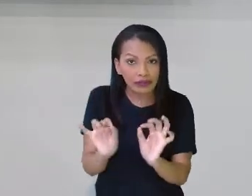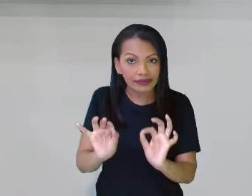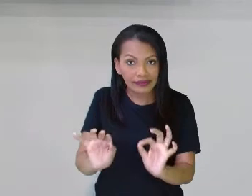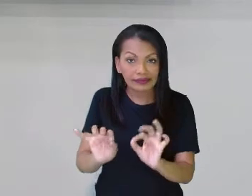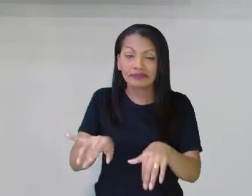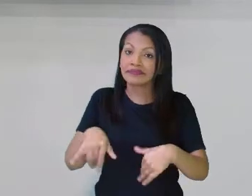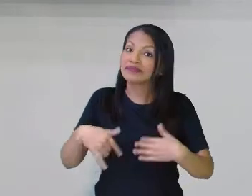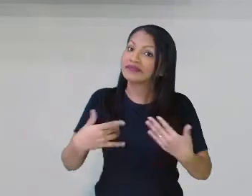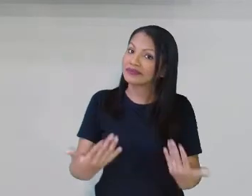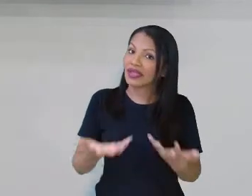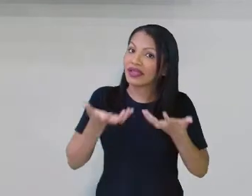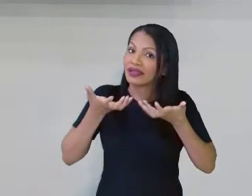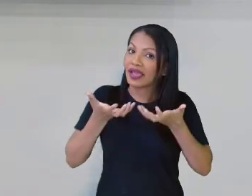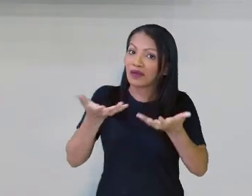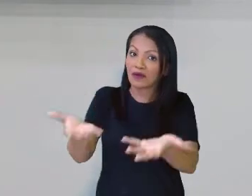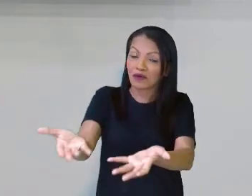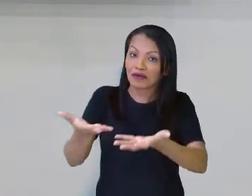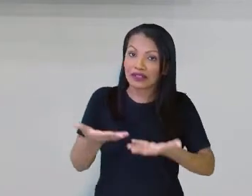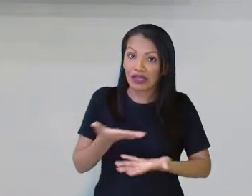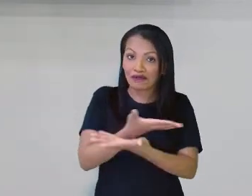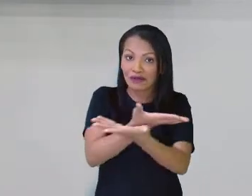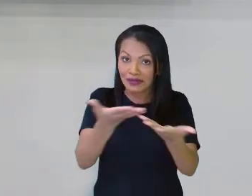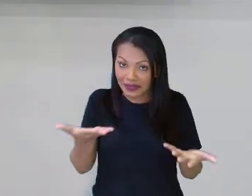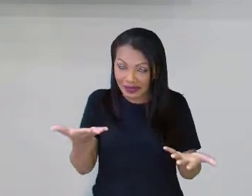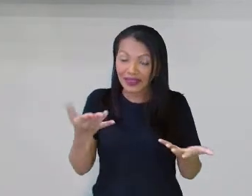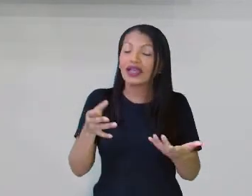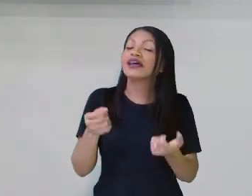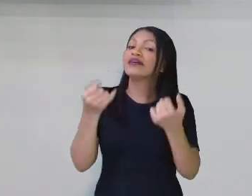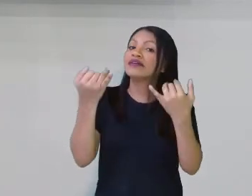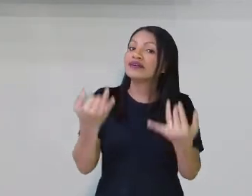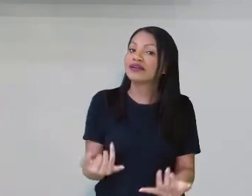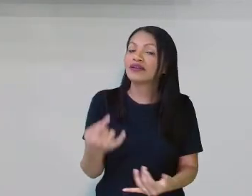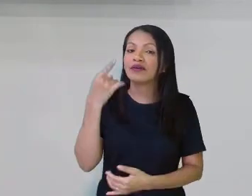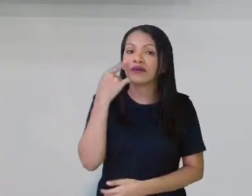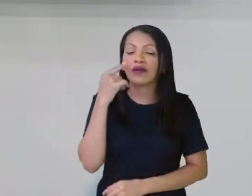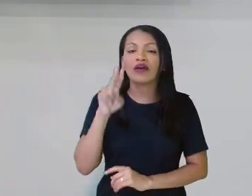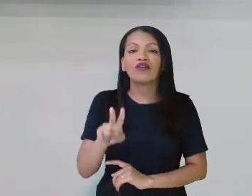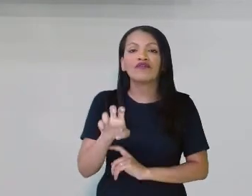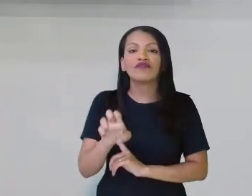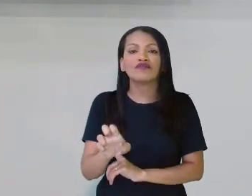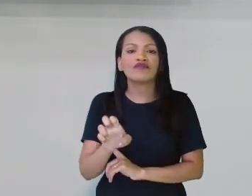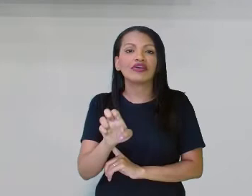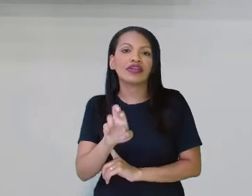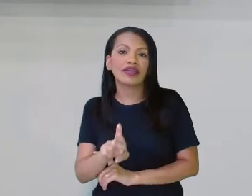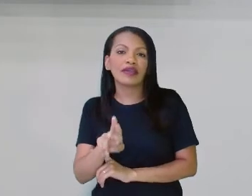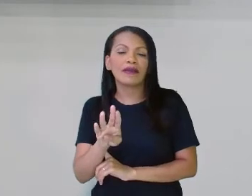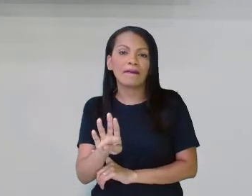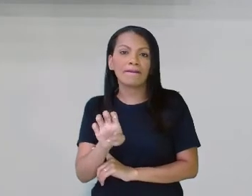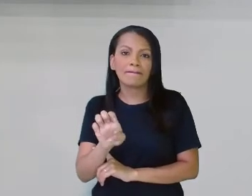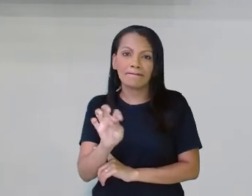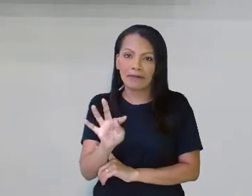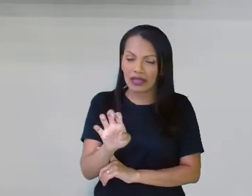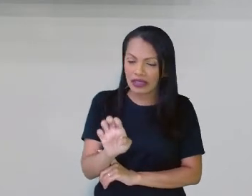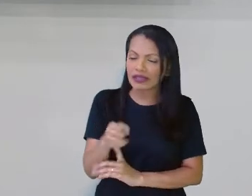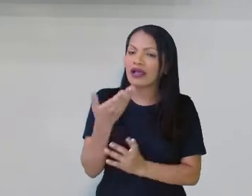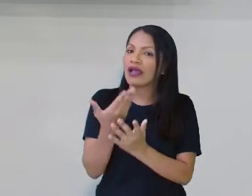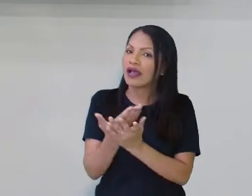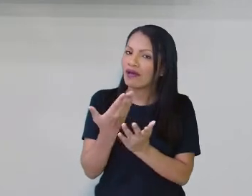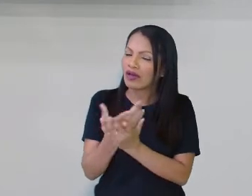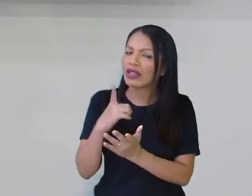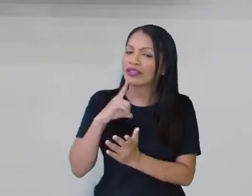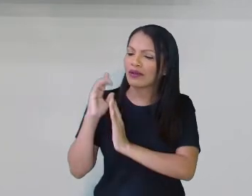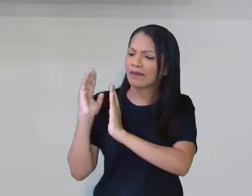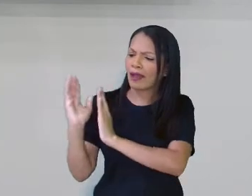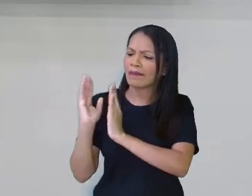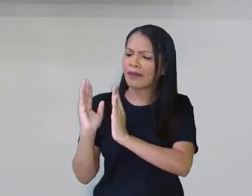E aí, eu quero convidar vocês, gente. A gente está falando de verbete durante todas essas aulas. Eu já disse a vocês que nós temos uma